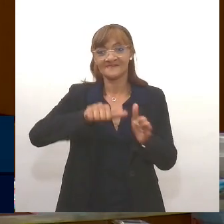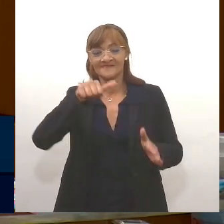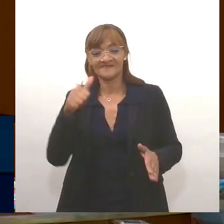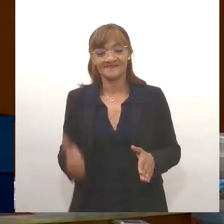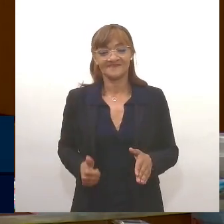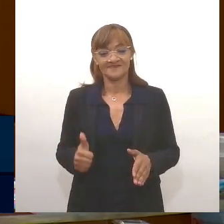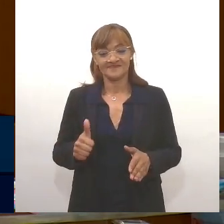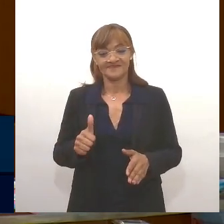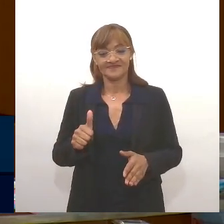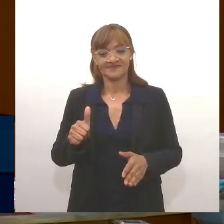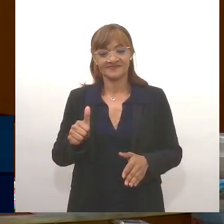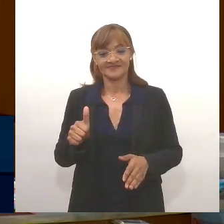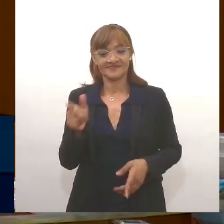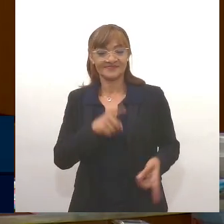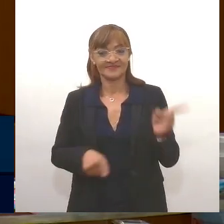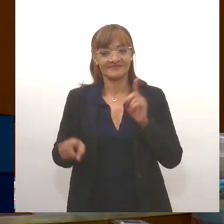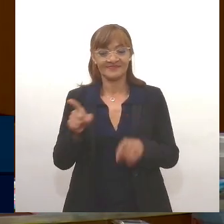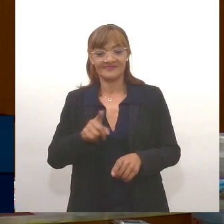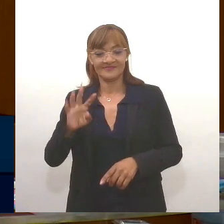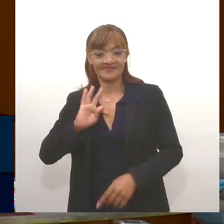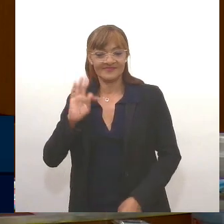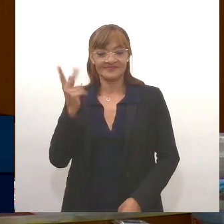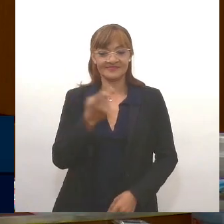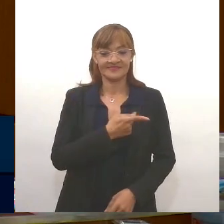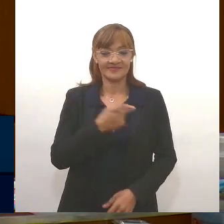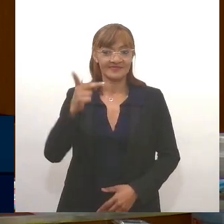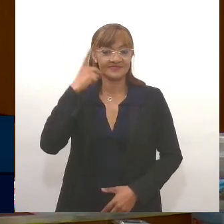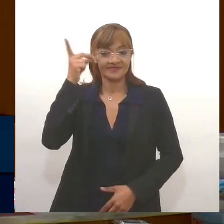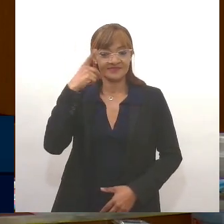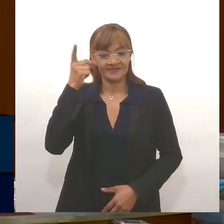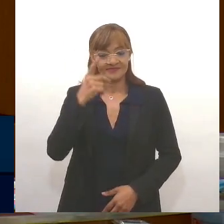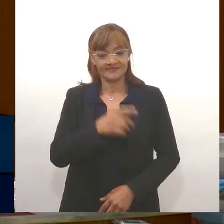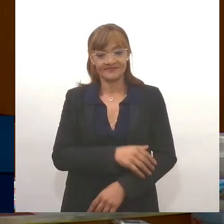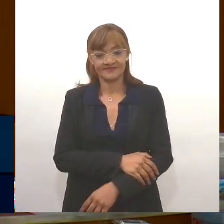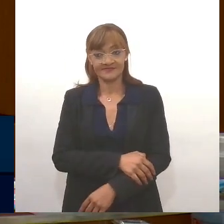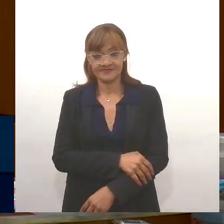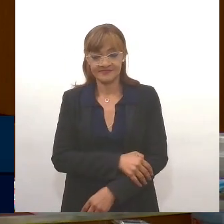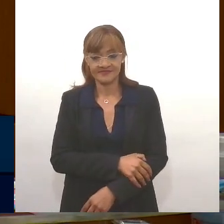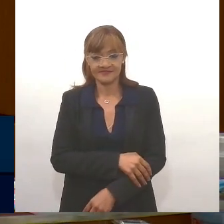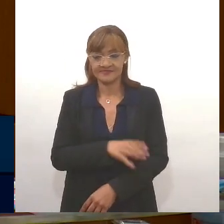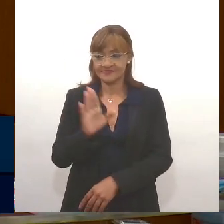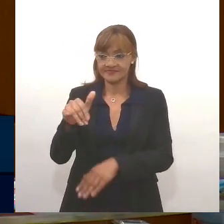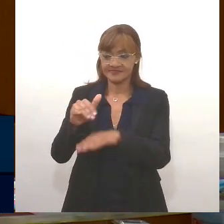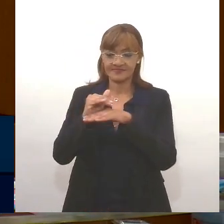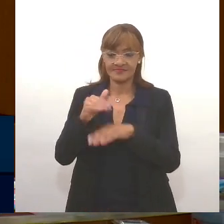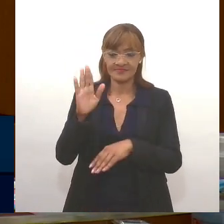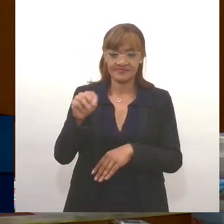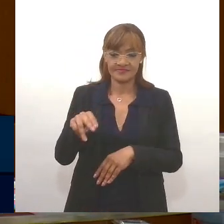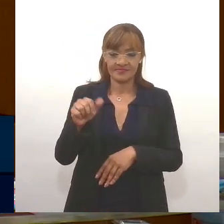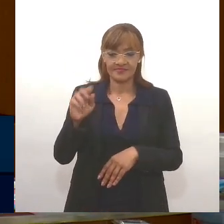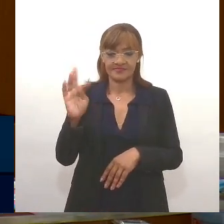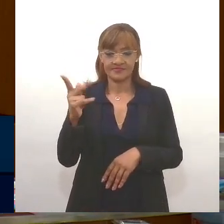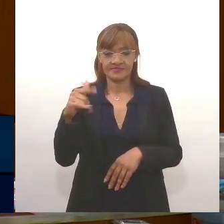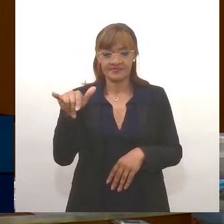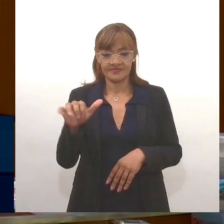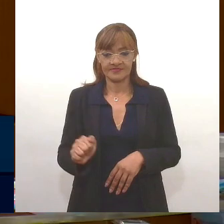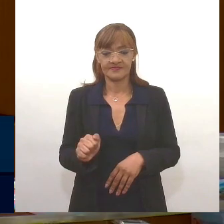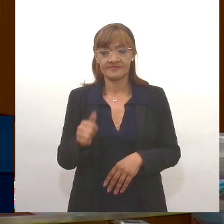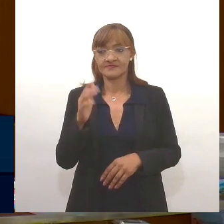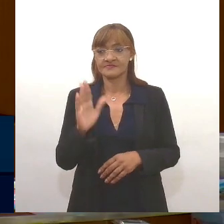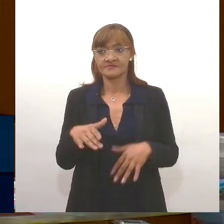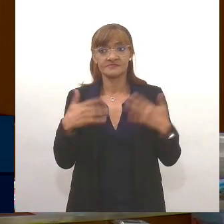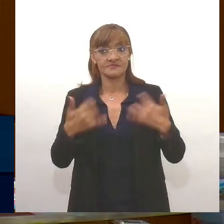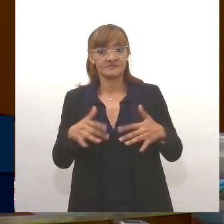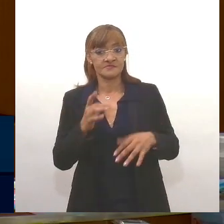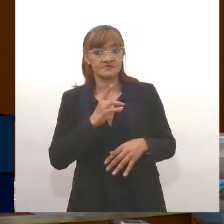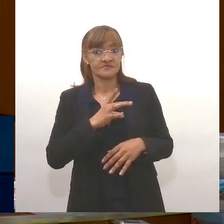e ela tá me contando né que Natália né que é a mulher trans envolvido está né com receio até de sair porque